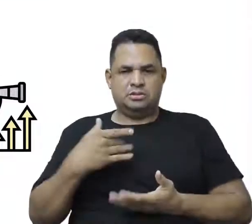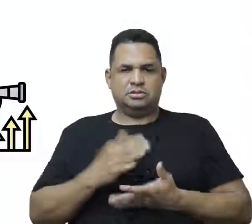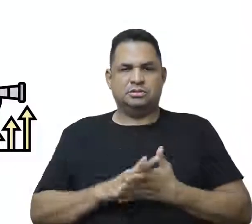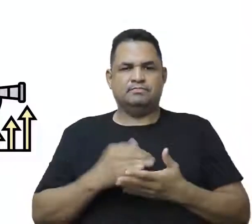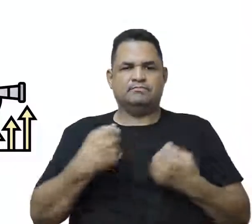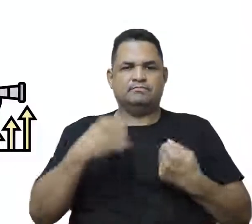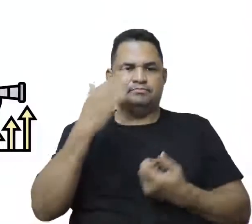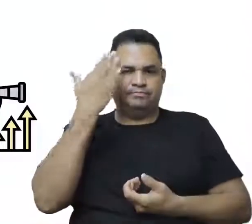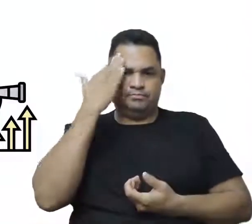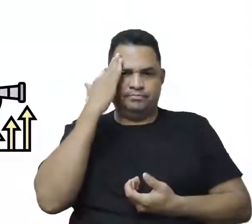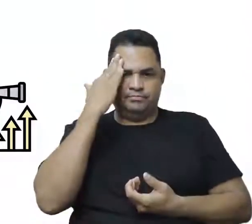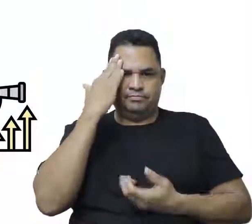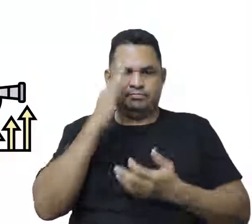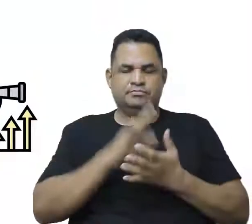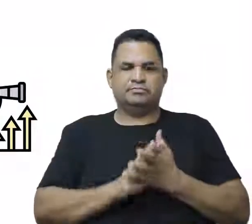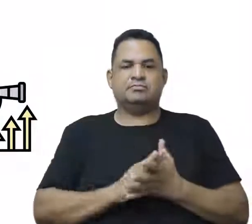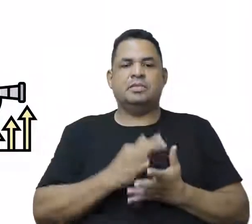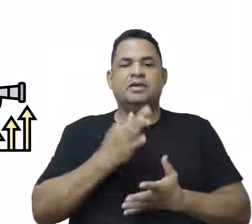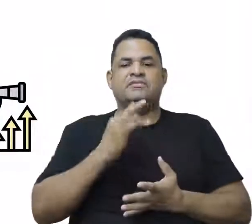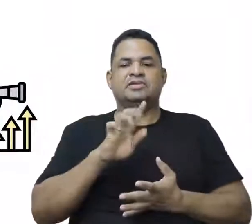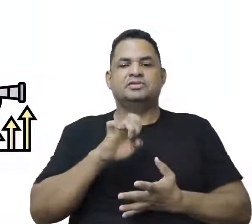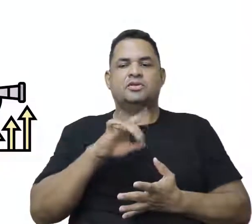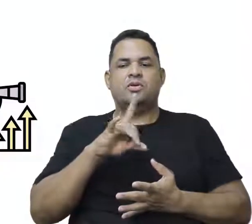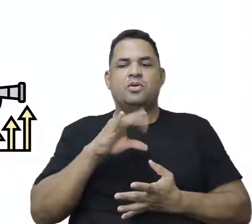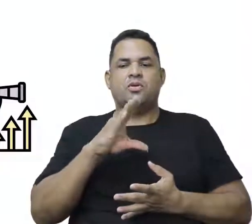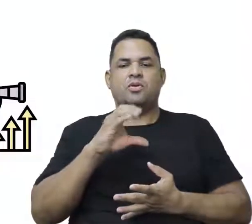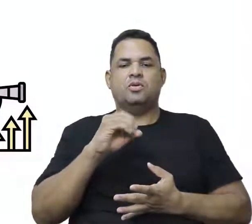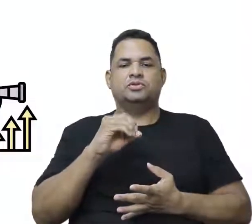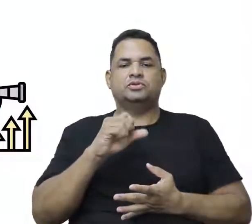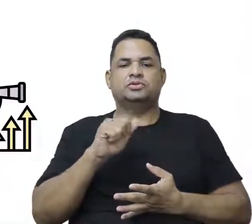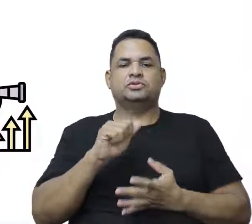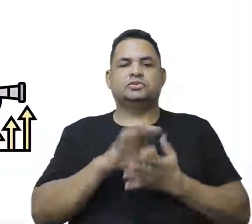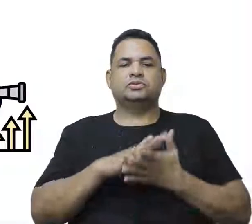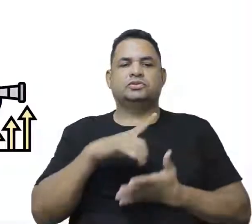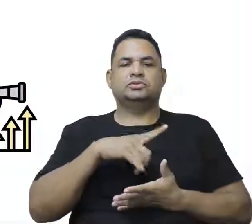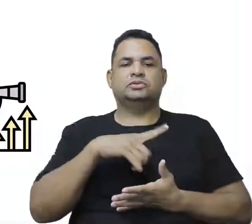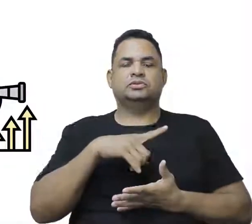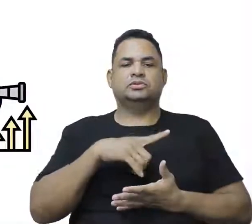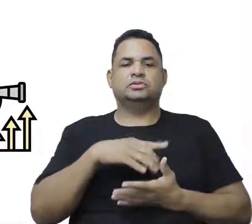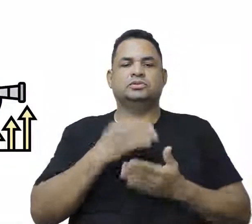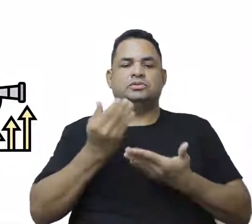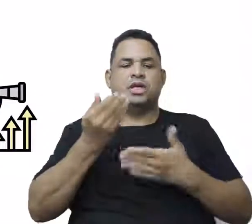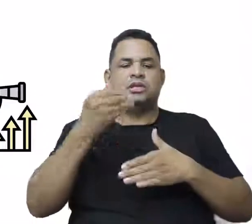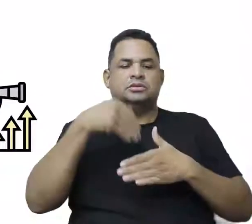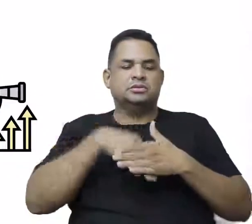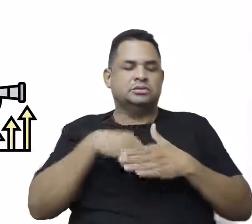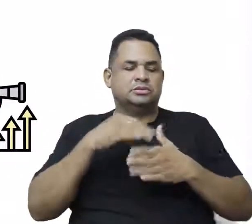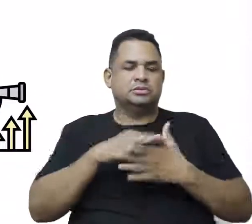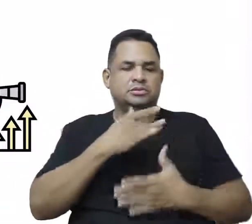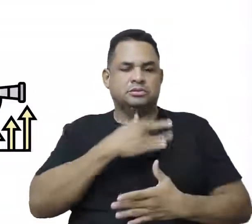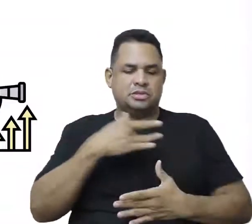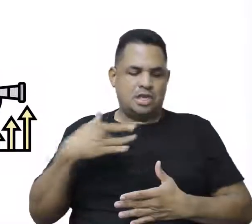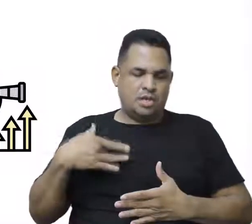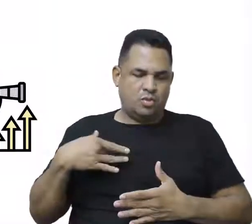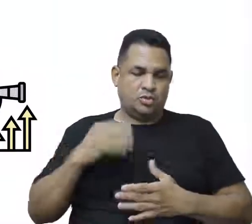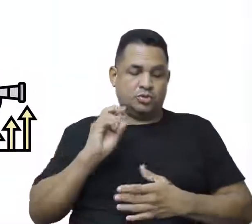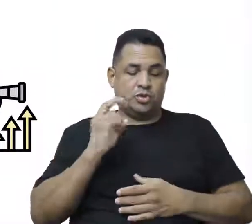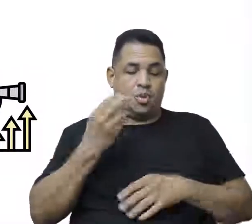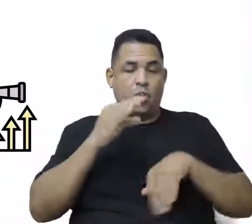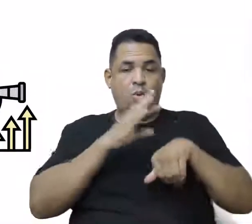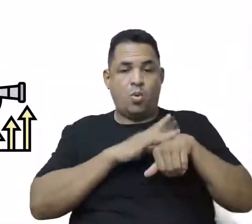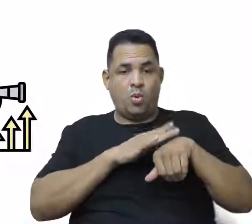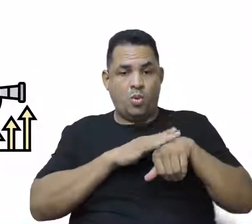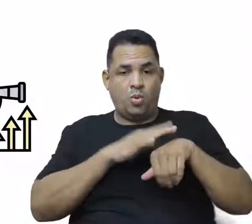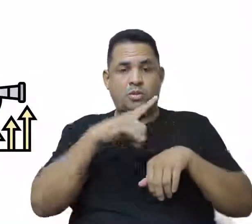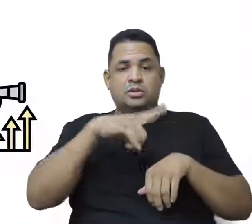entender que esse meu corpo ele é fisiológico. Então, ele tem ali, ou é depositário de doença ou de saúde, né? Então, é um corpo